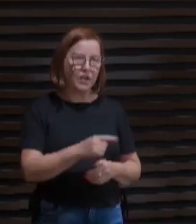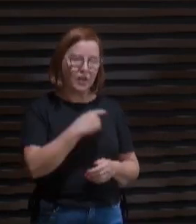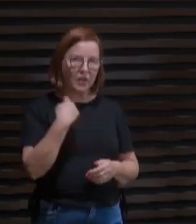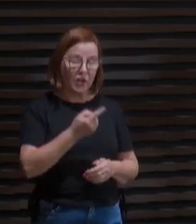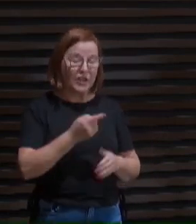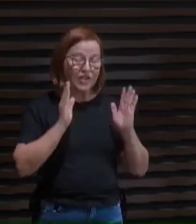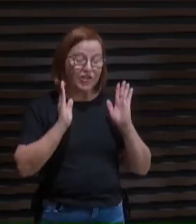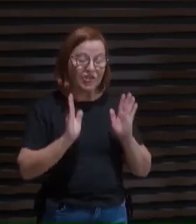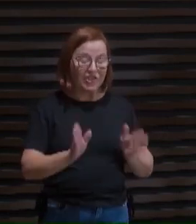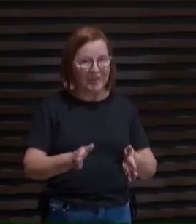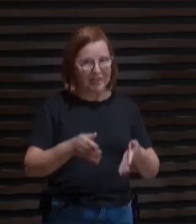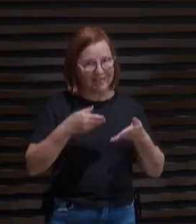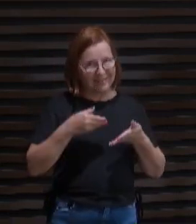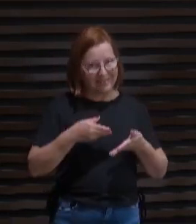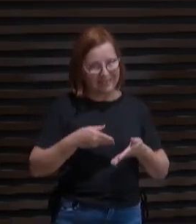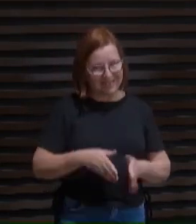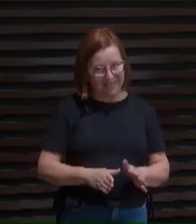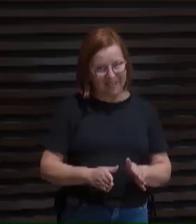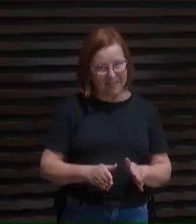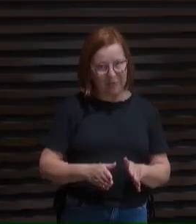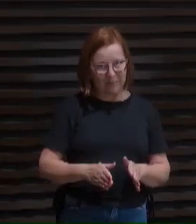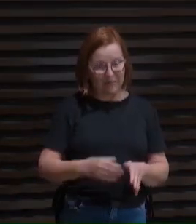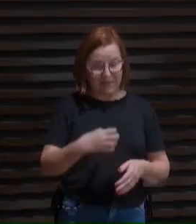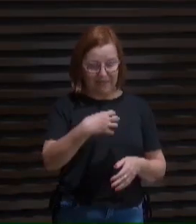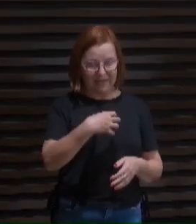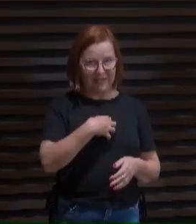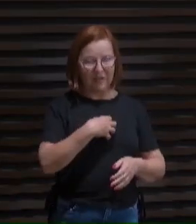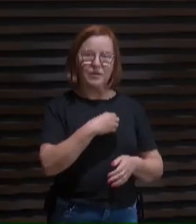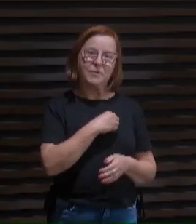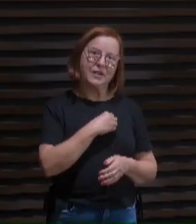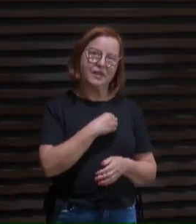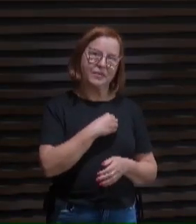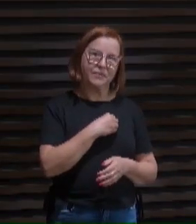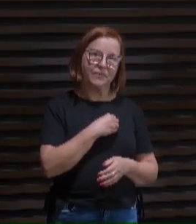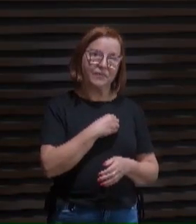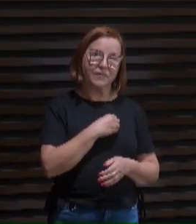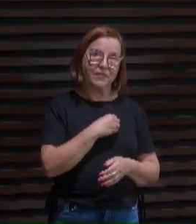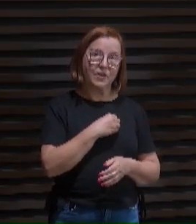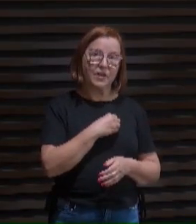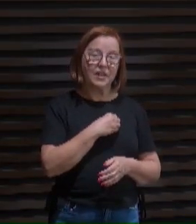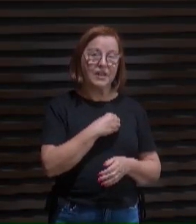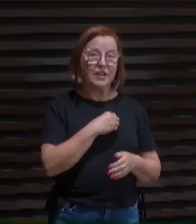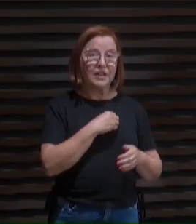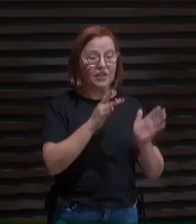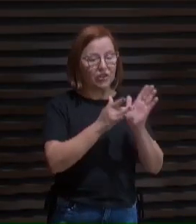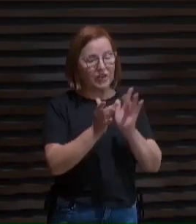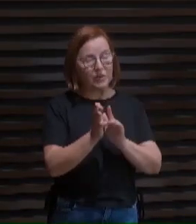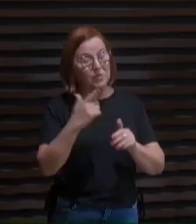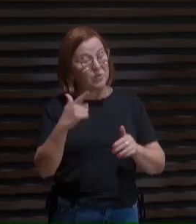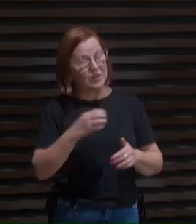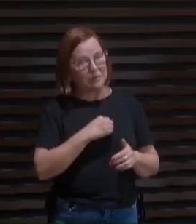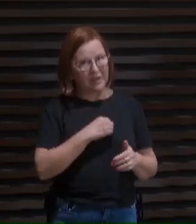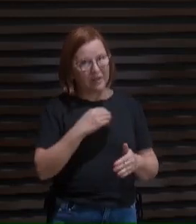nós. Deus enviou o Filho dele sem pecado, o Filho dele sem pecado foi para a cruz, e lá naquela cruz o que